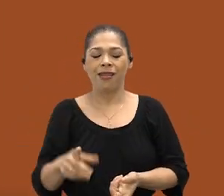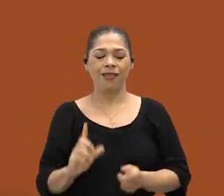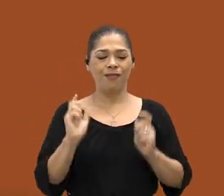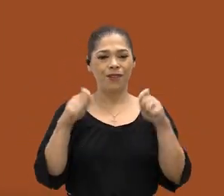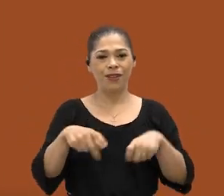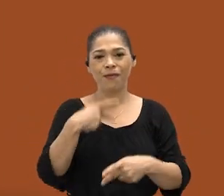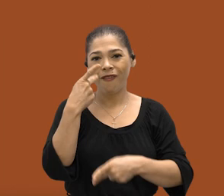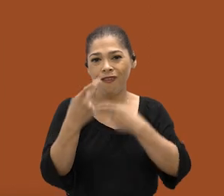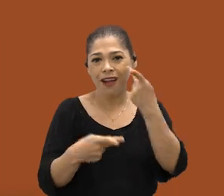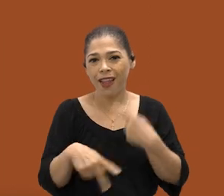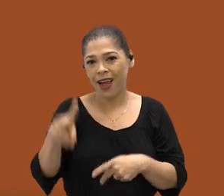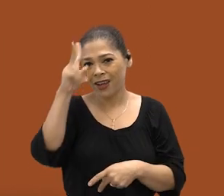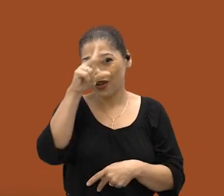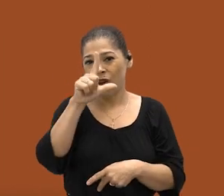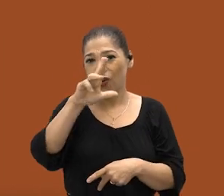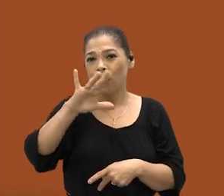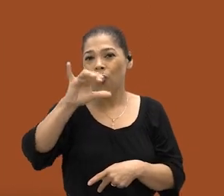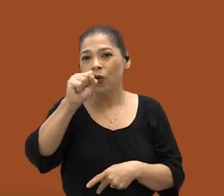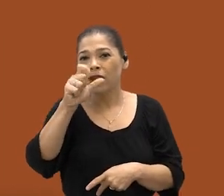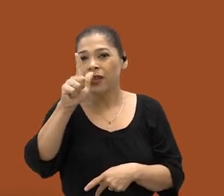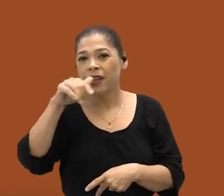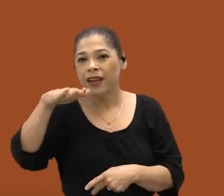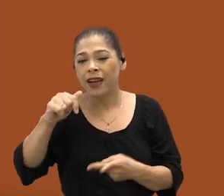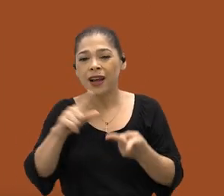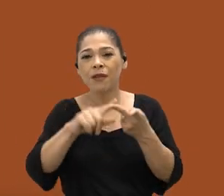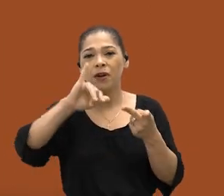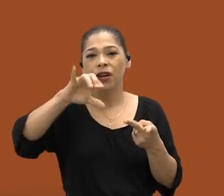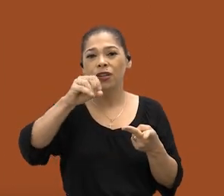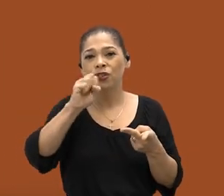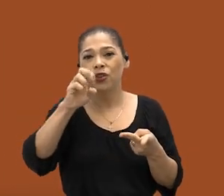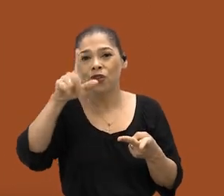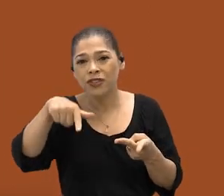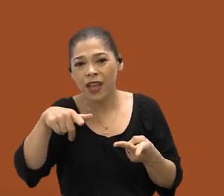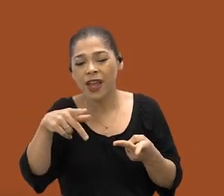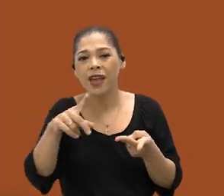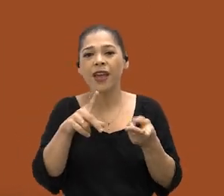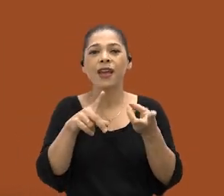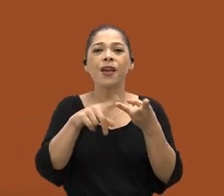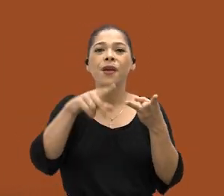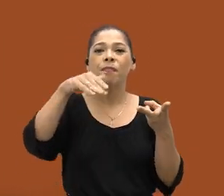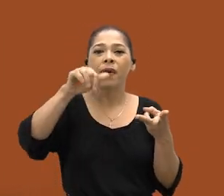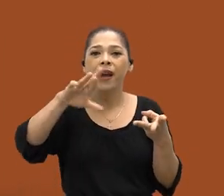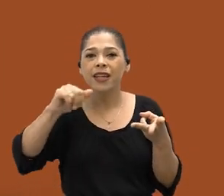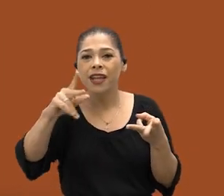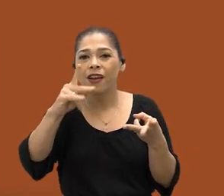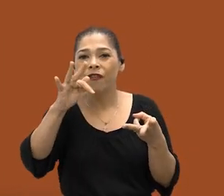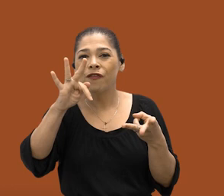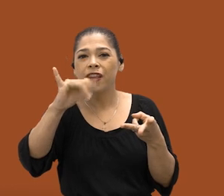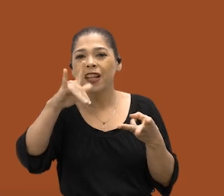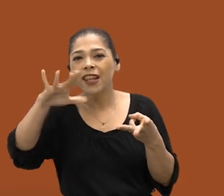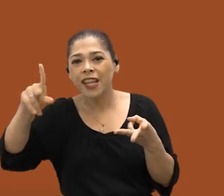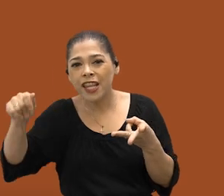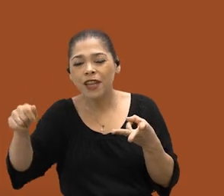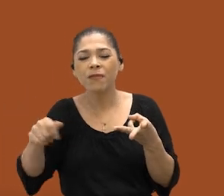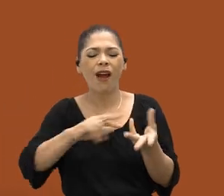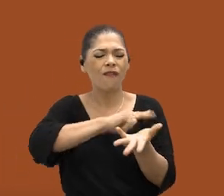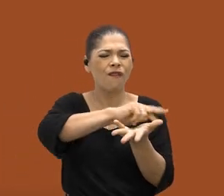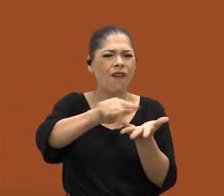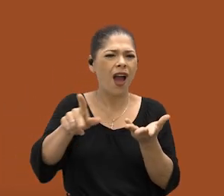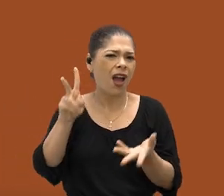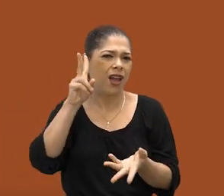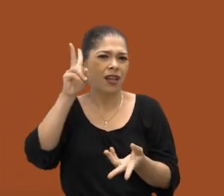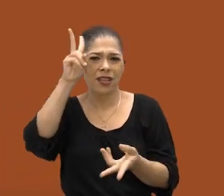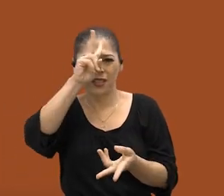nós podemos contar a história de Luiz Gama José do Patrocínio Maria Felipa dos Reis então nós temos